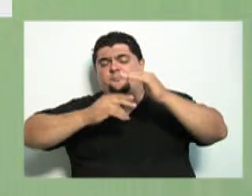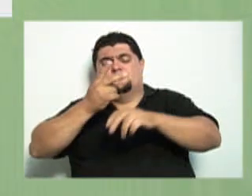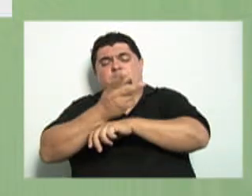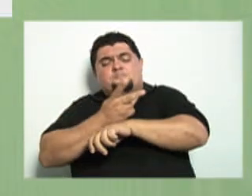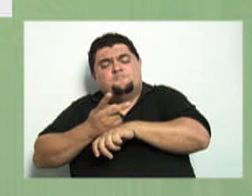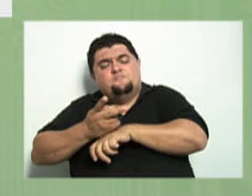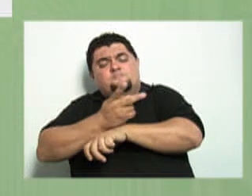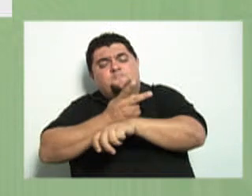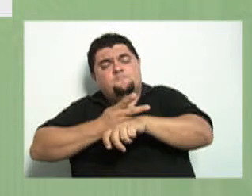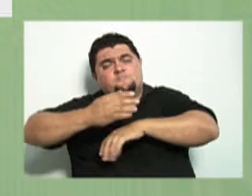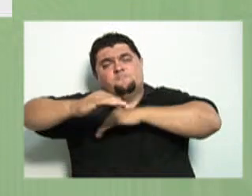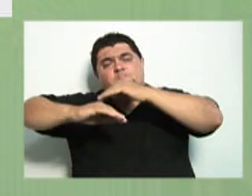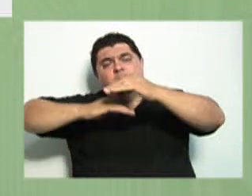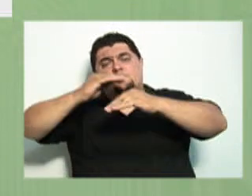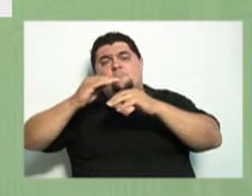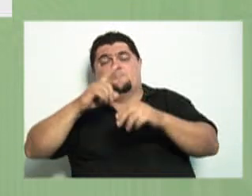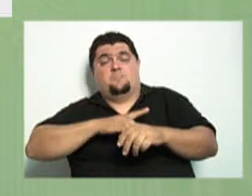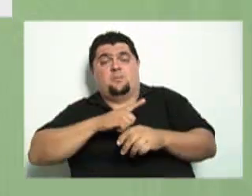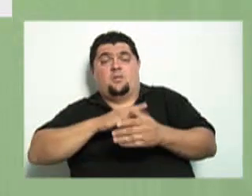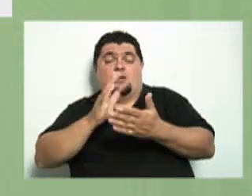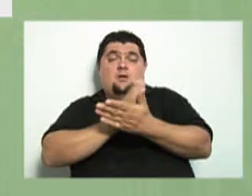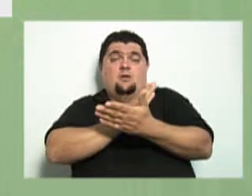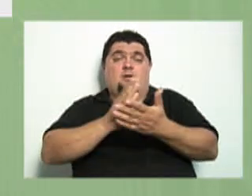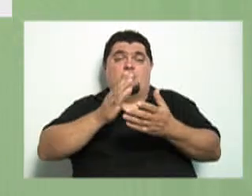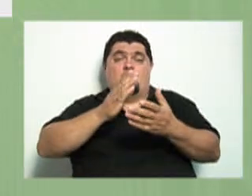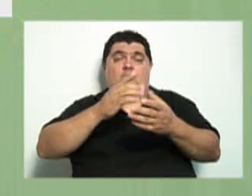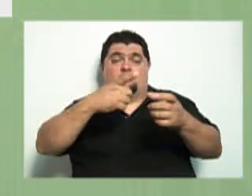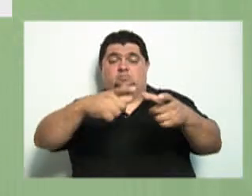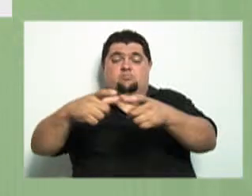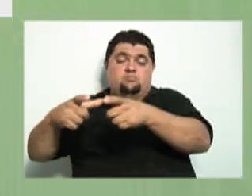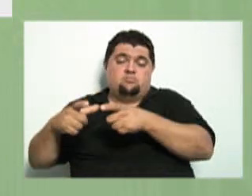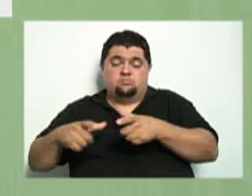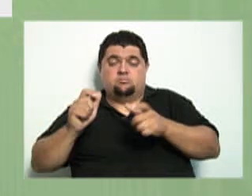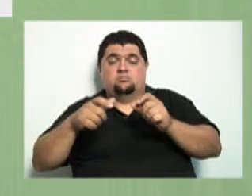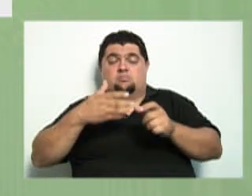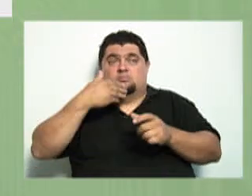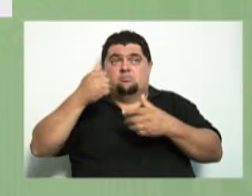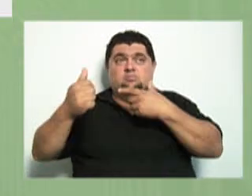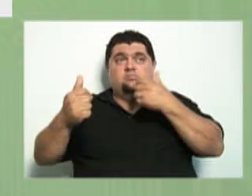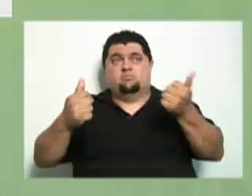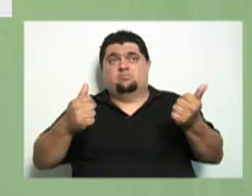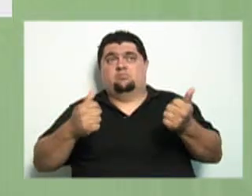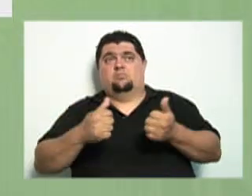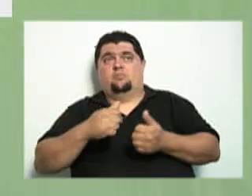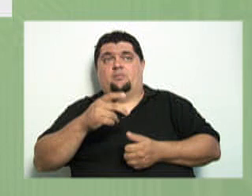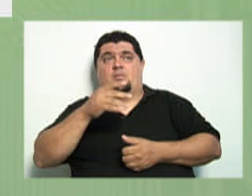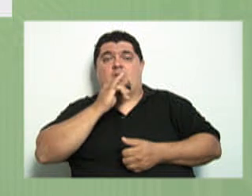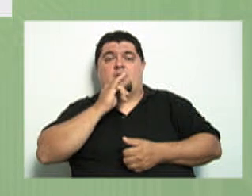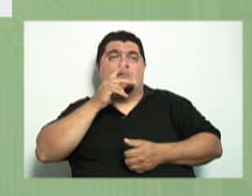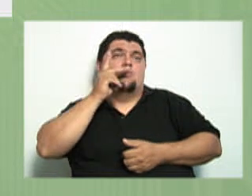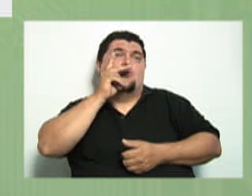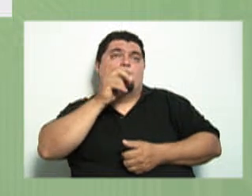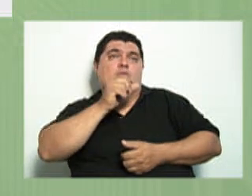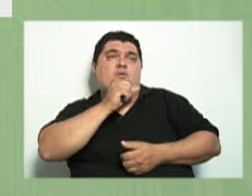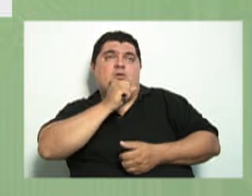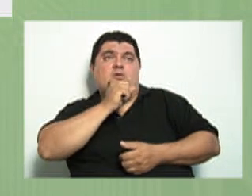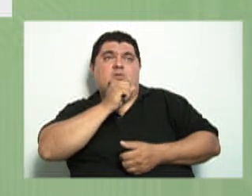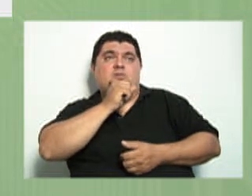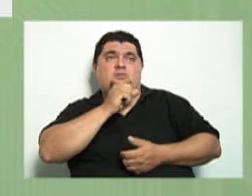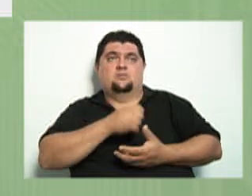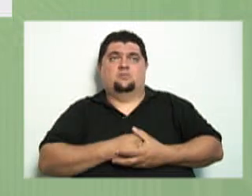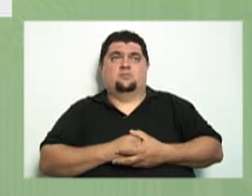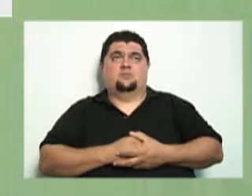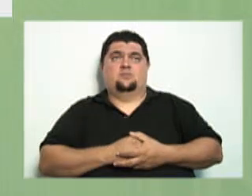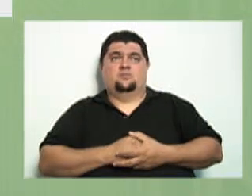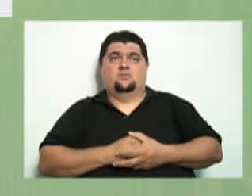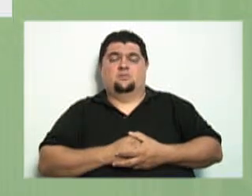desenvolvimento. Nós temos alguns destaques para algumas regiões, a gente pode, né, marcar. Esse aqui é Porto Velho, tá, gente? A gente vê que aqui no